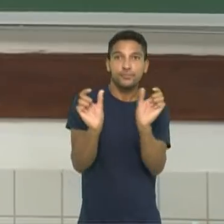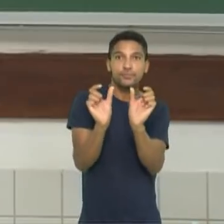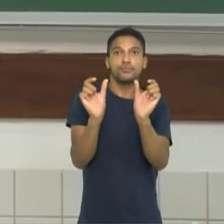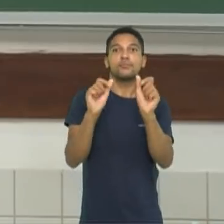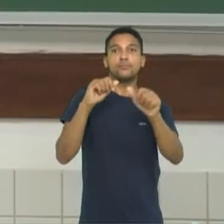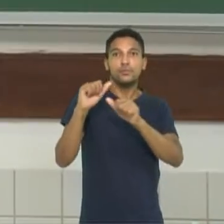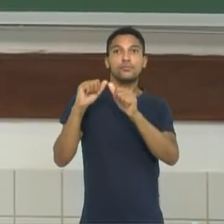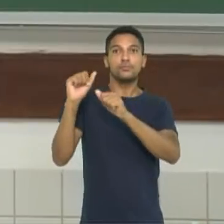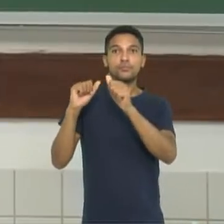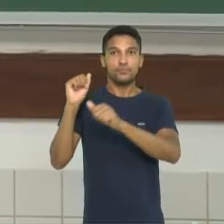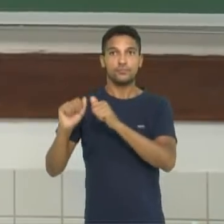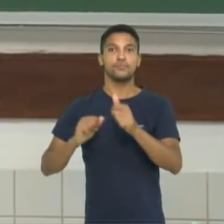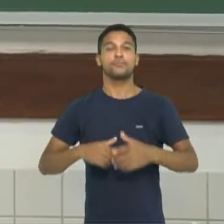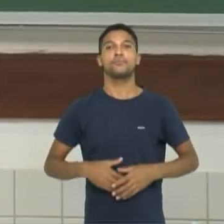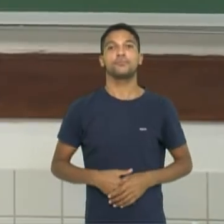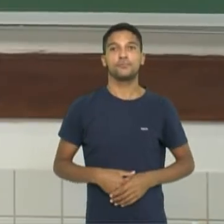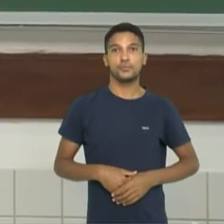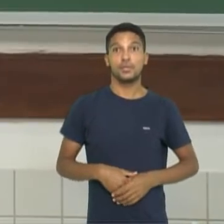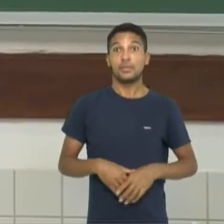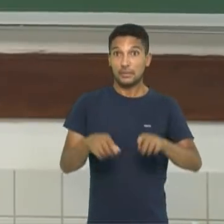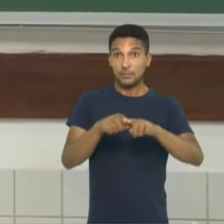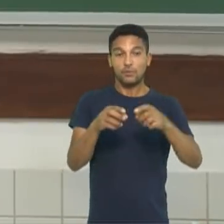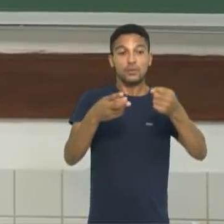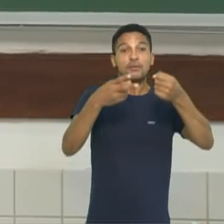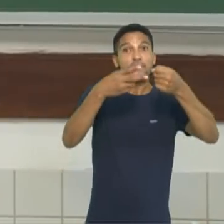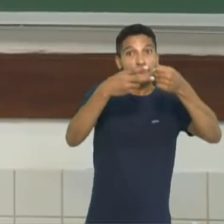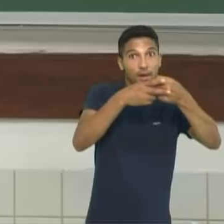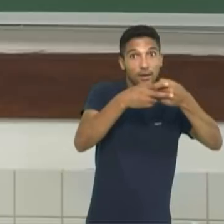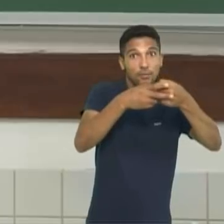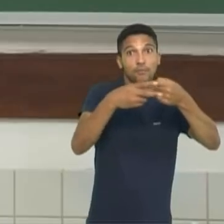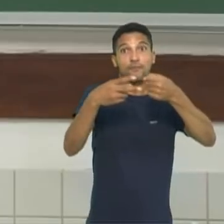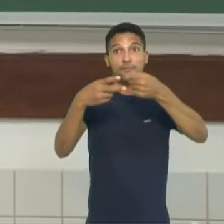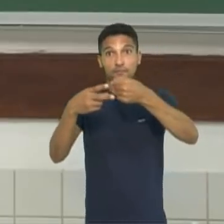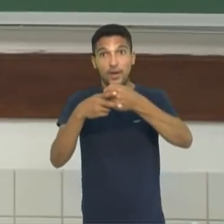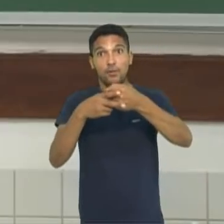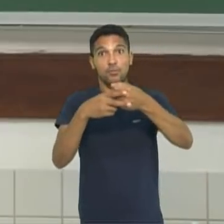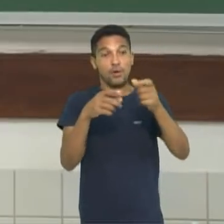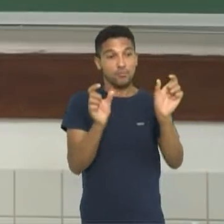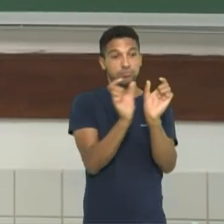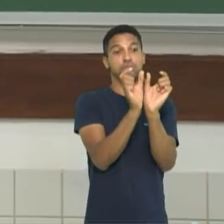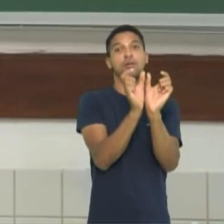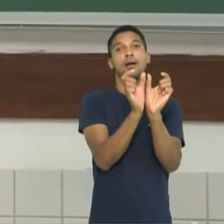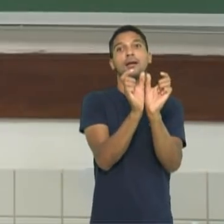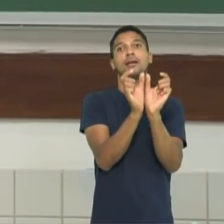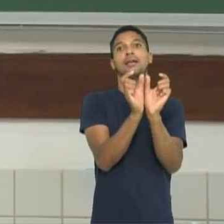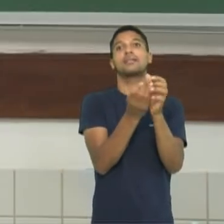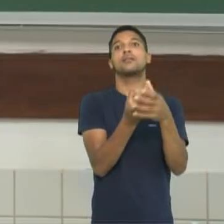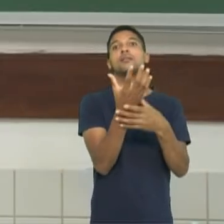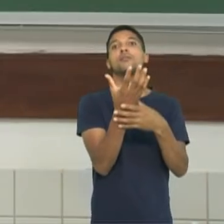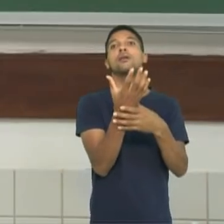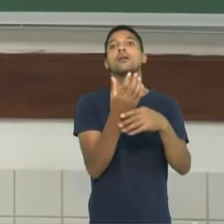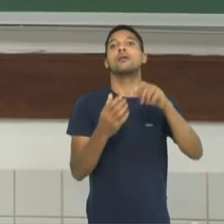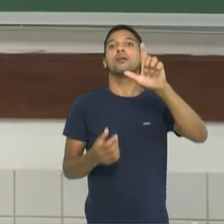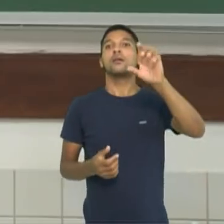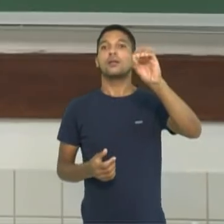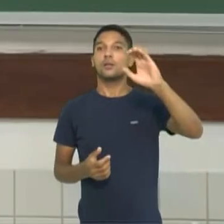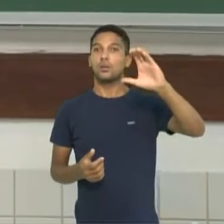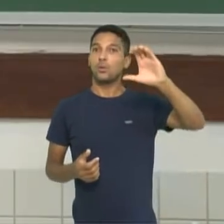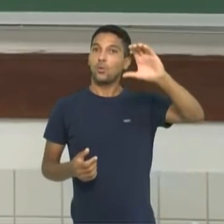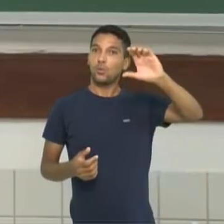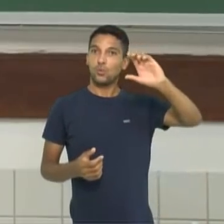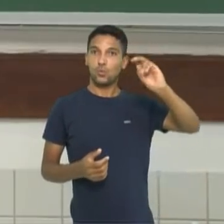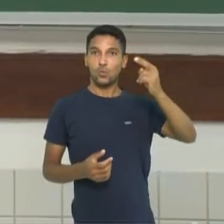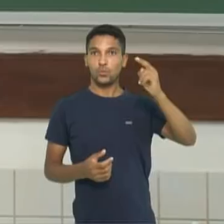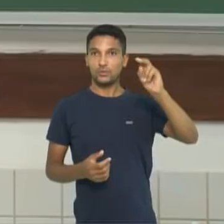verbo principal, a gente tem uma locução verbal, né? Então, será que nós deveremos retornar às